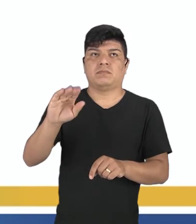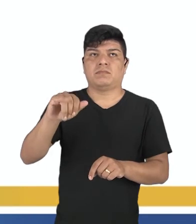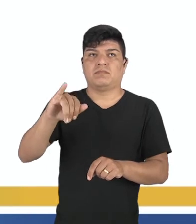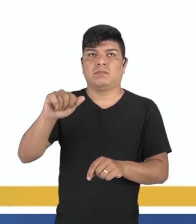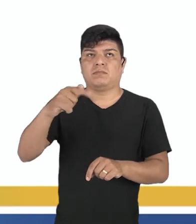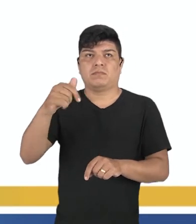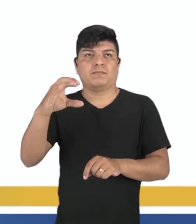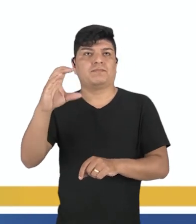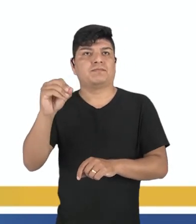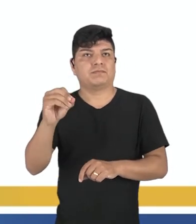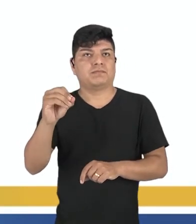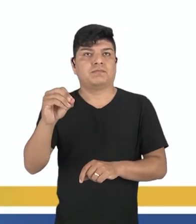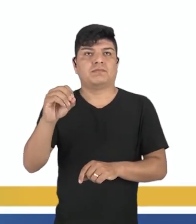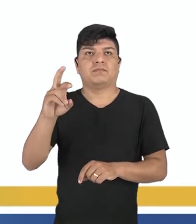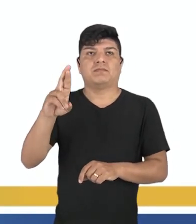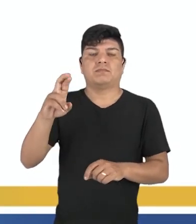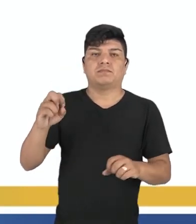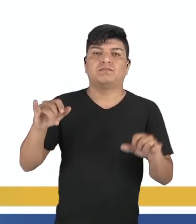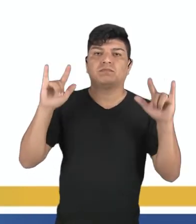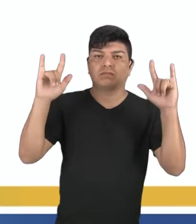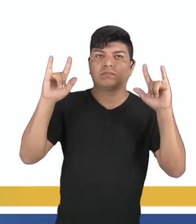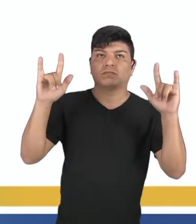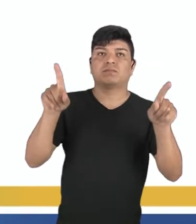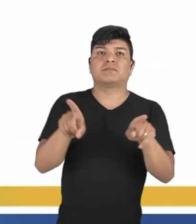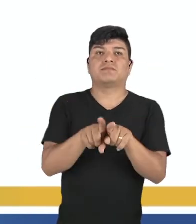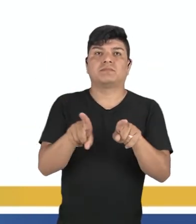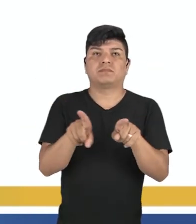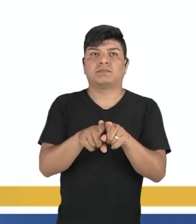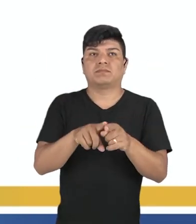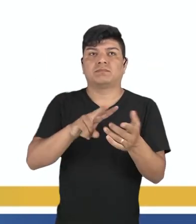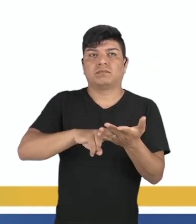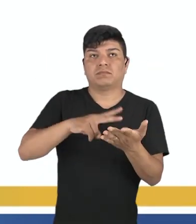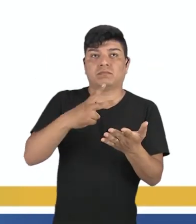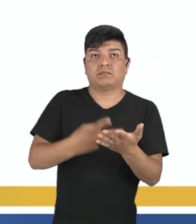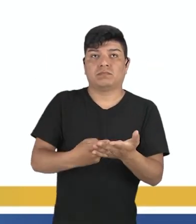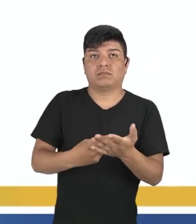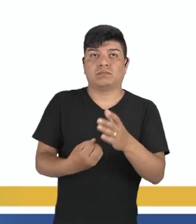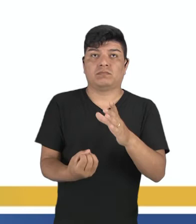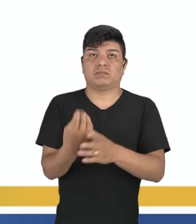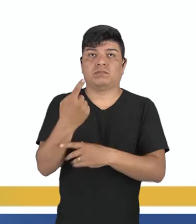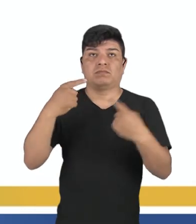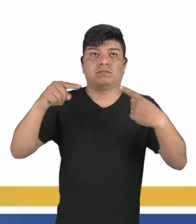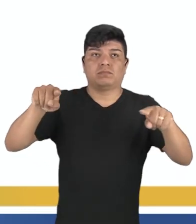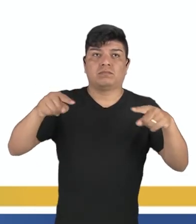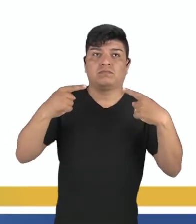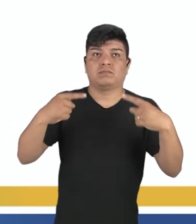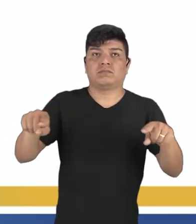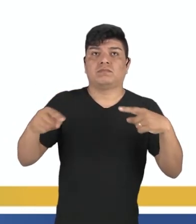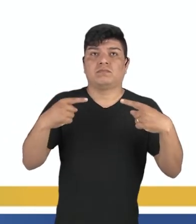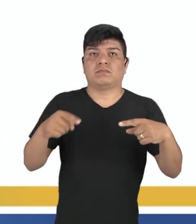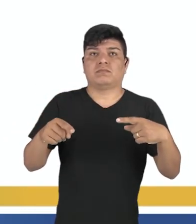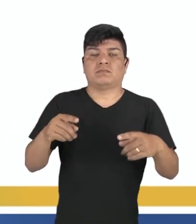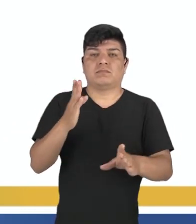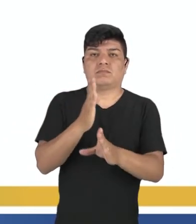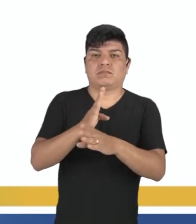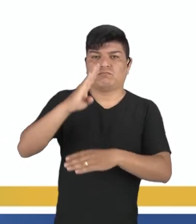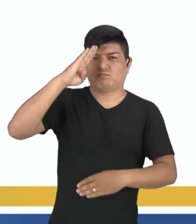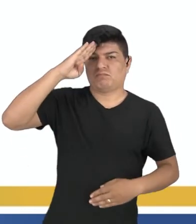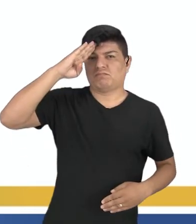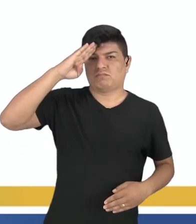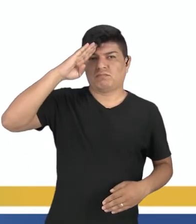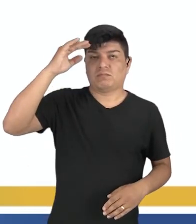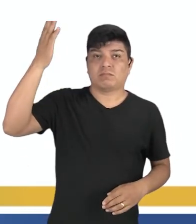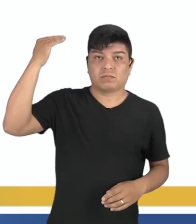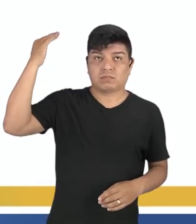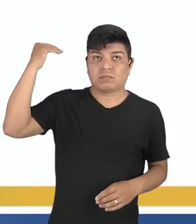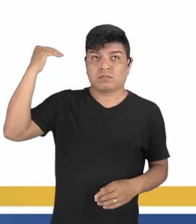indústria da música nacional. Compositores e intérpretes passam a contestar o regime militar. A partir